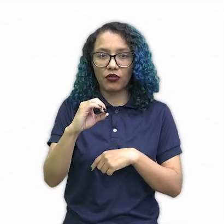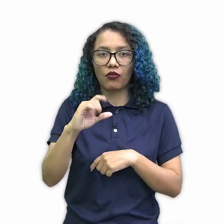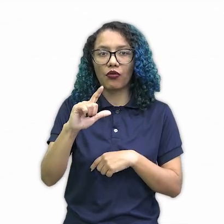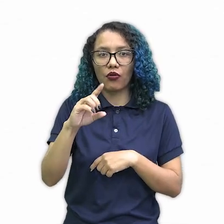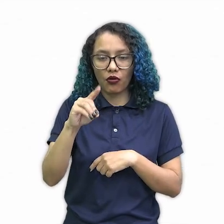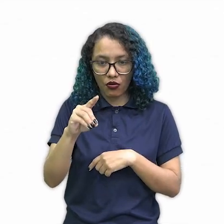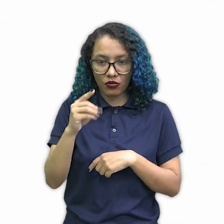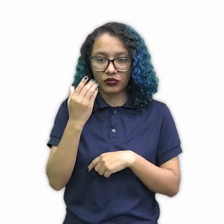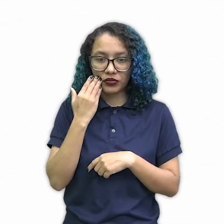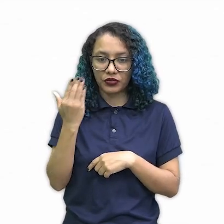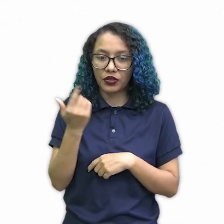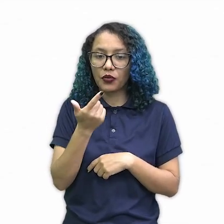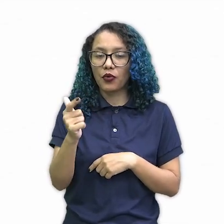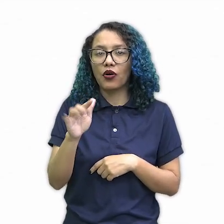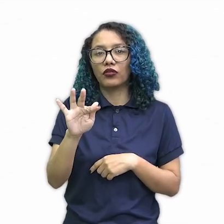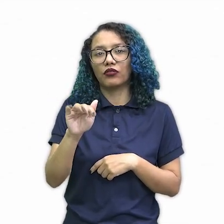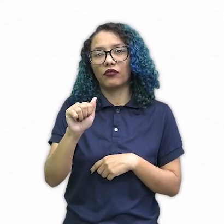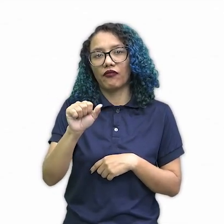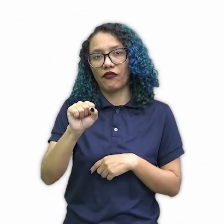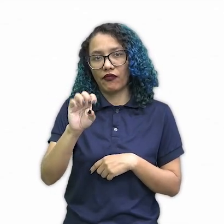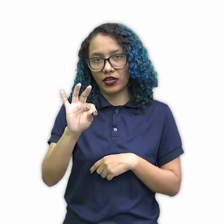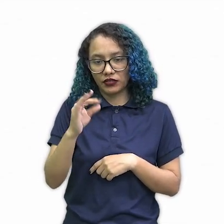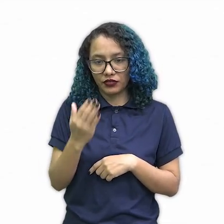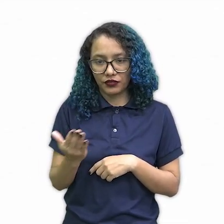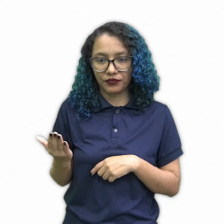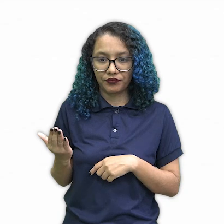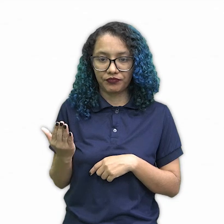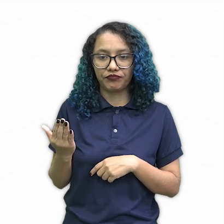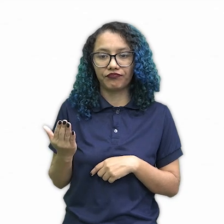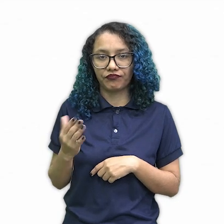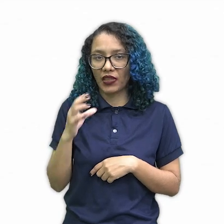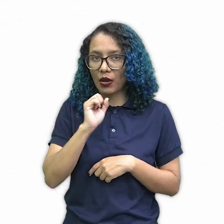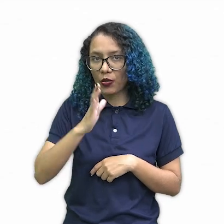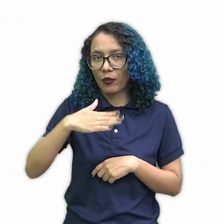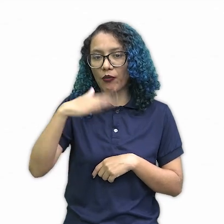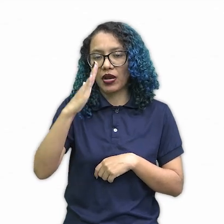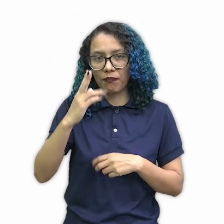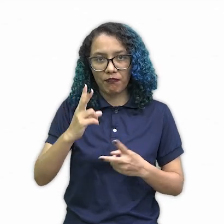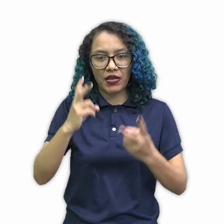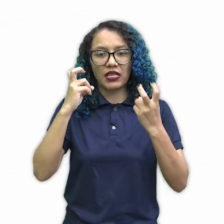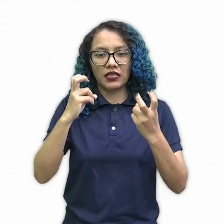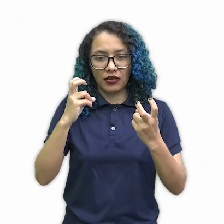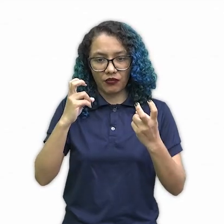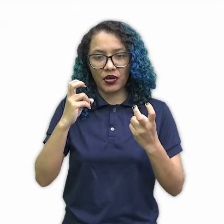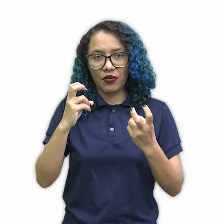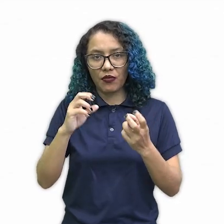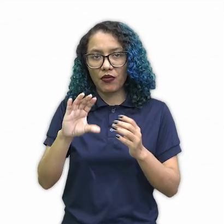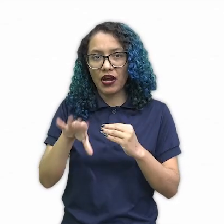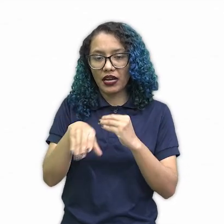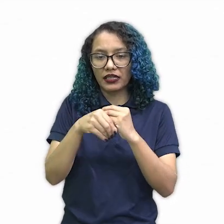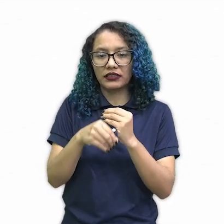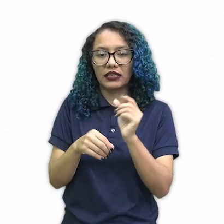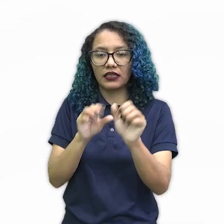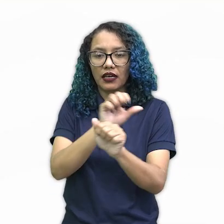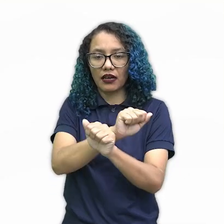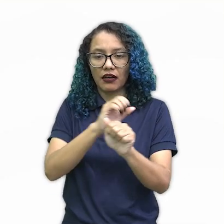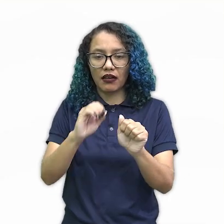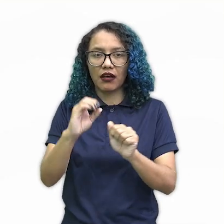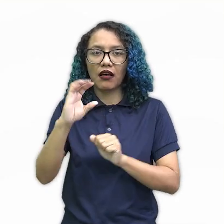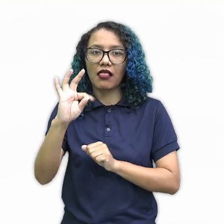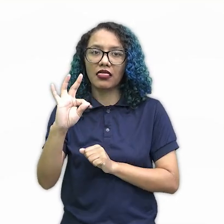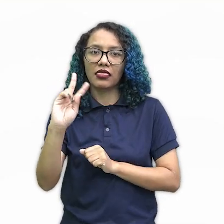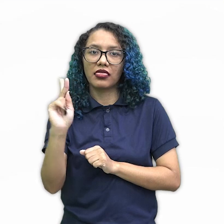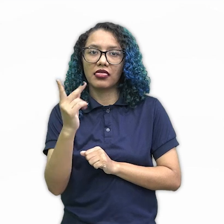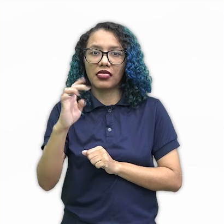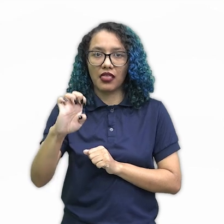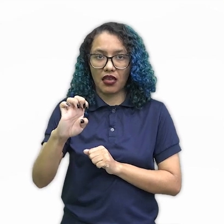the fastest, o mais rápido. Então, notem que eu acrescento o the aqui, o artigo, porque eu estou falando o